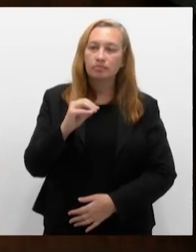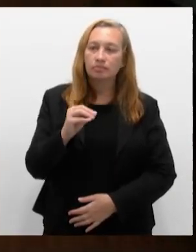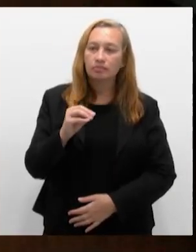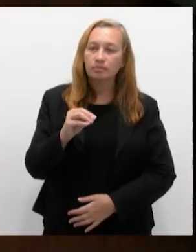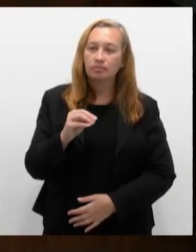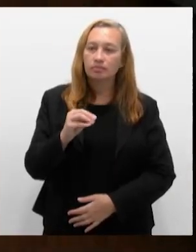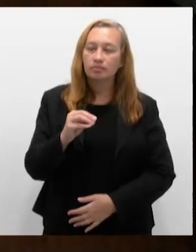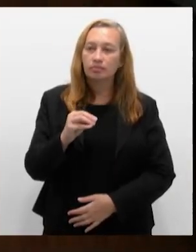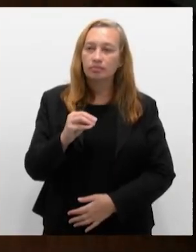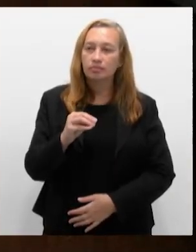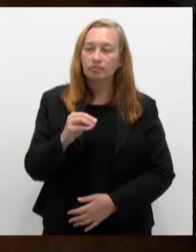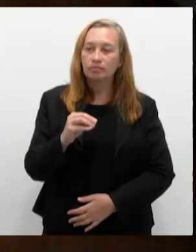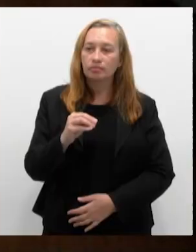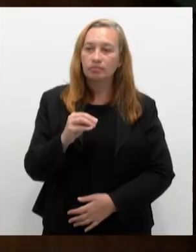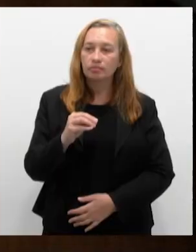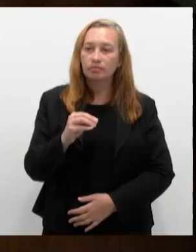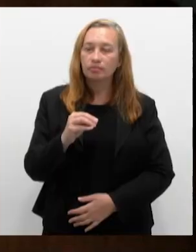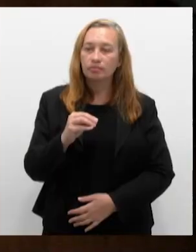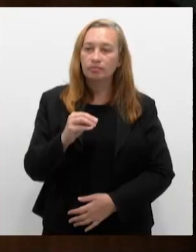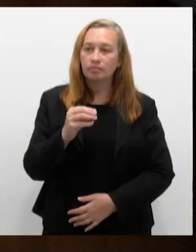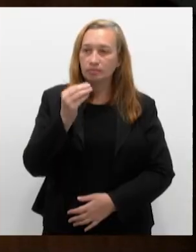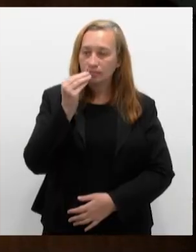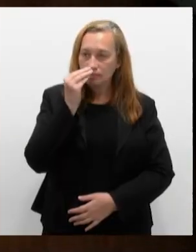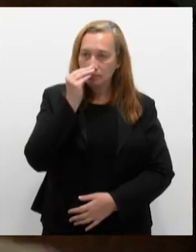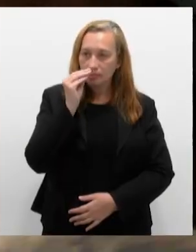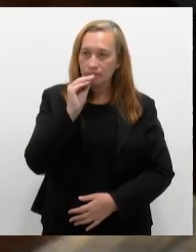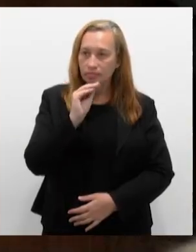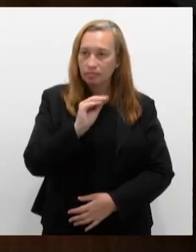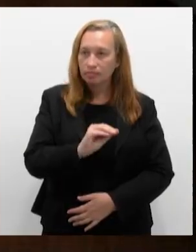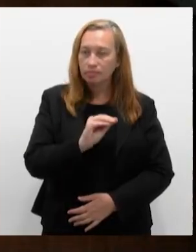reivindicado a maternidade e a